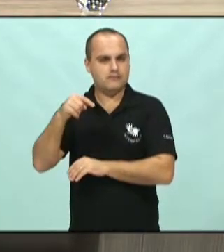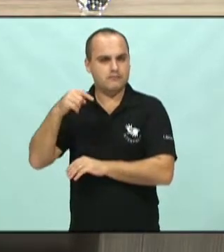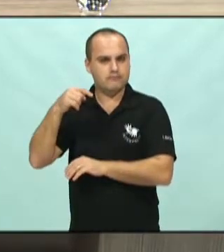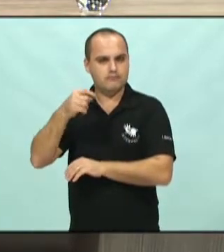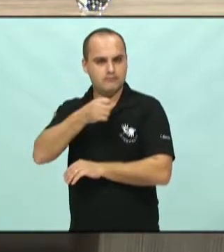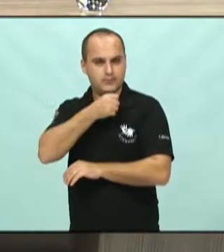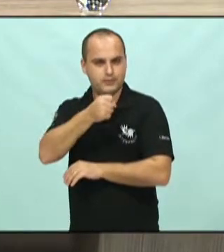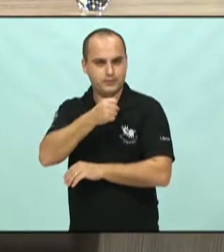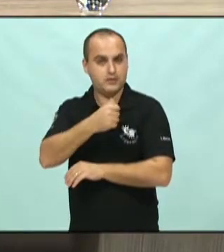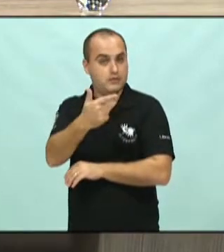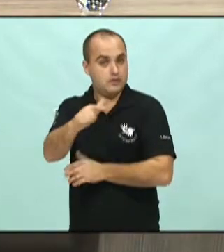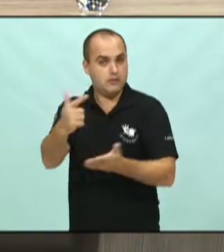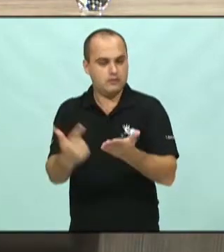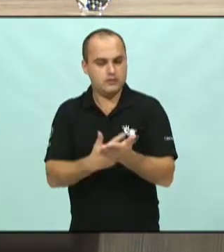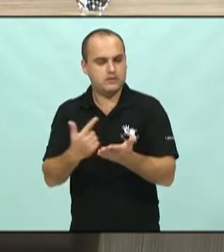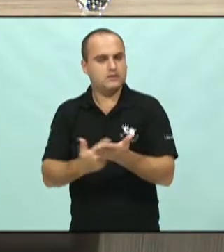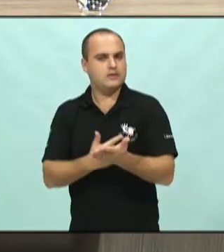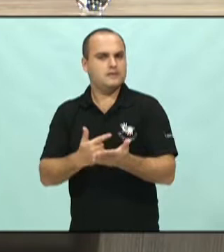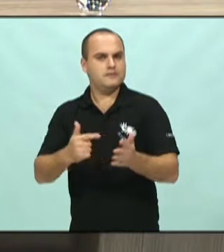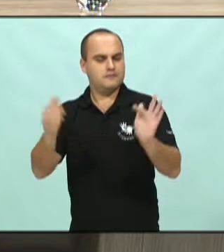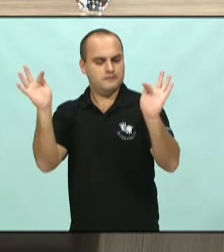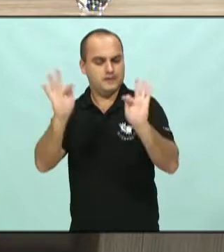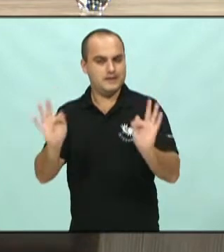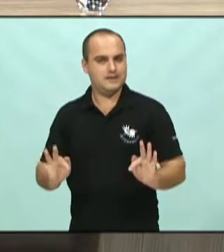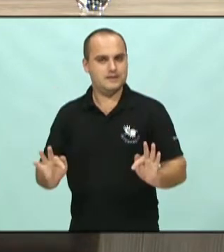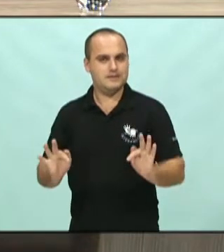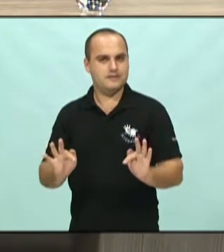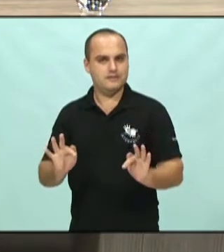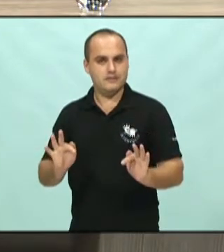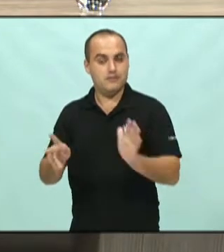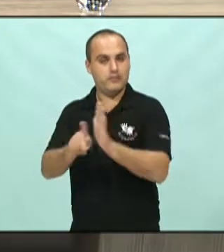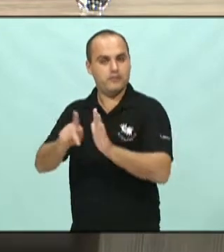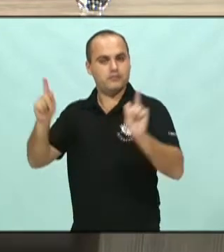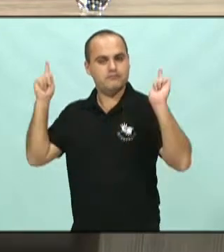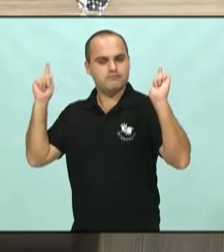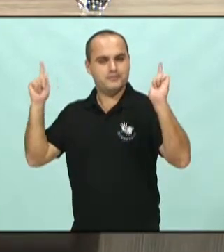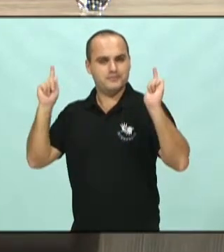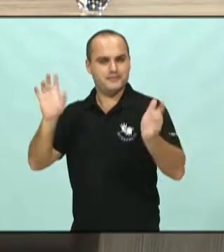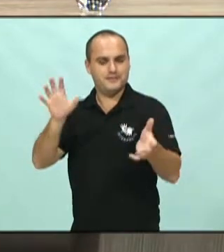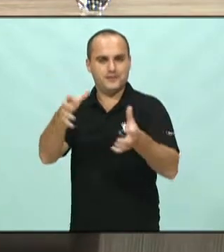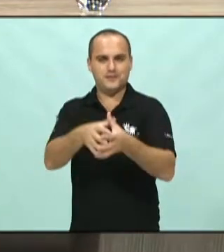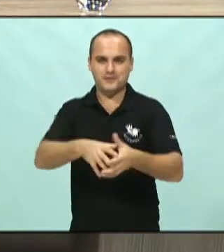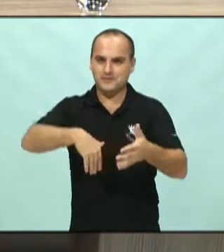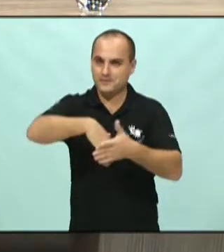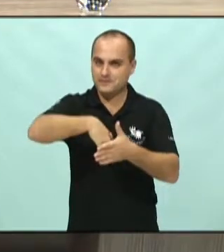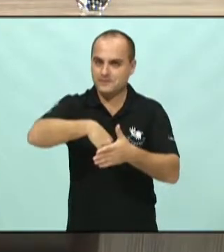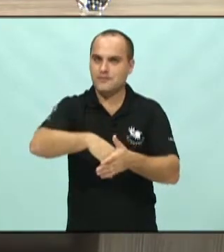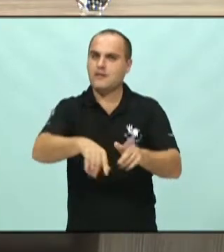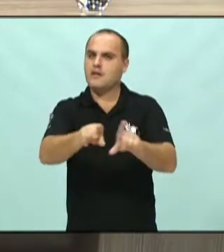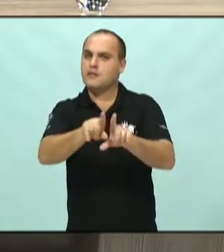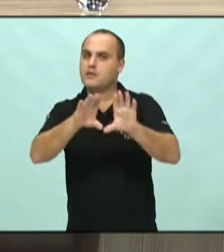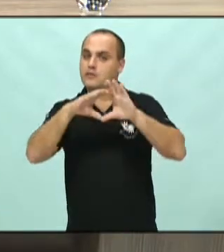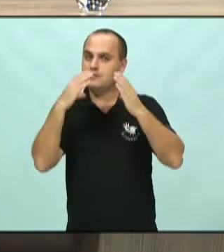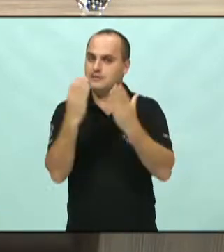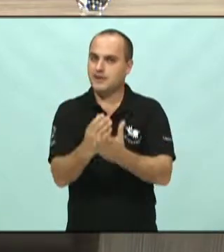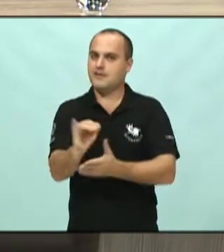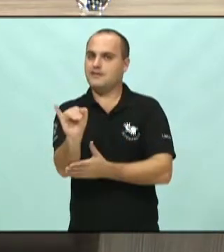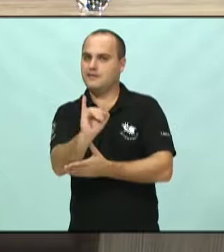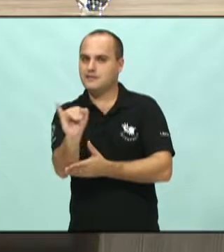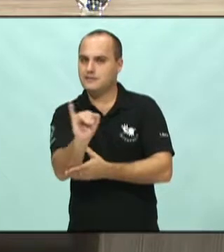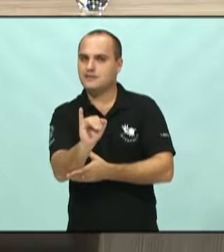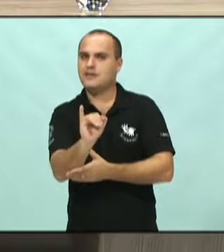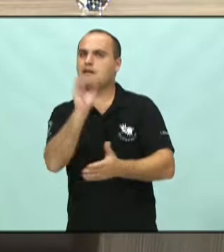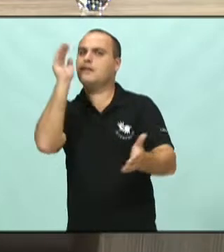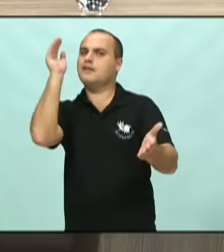o teu livro faça sucesso, né? Entre os torcedores do clube, entre a comunidade itajaiense e também